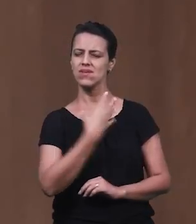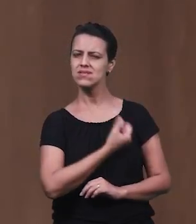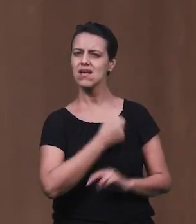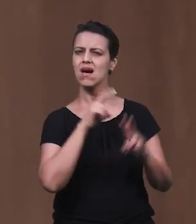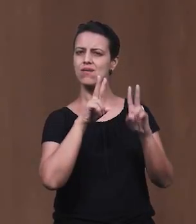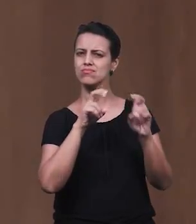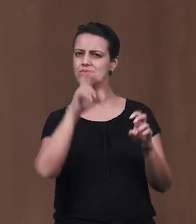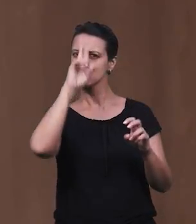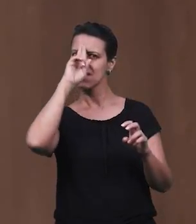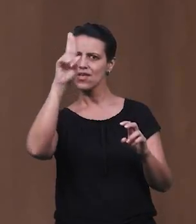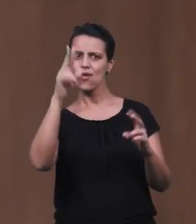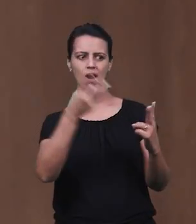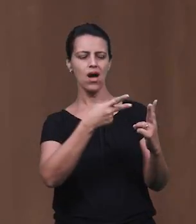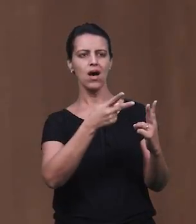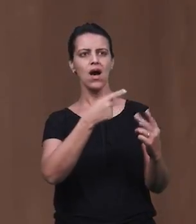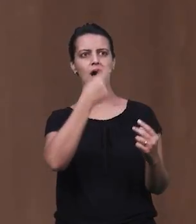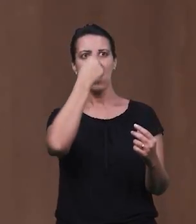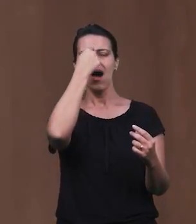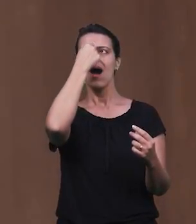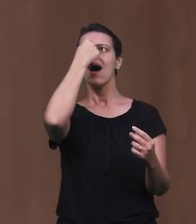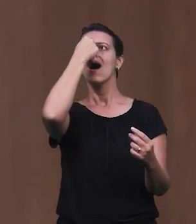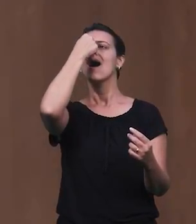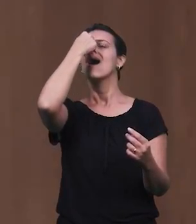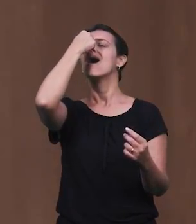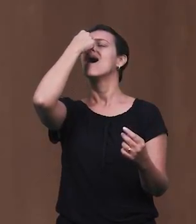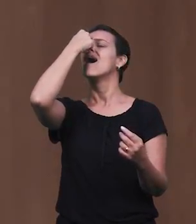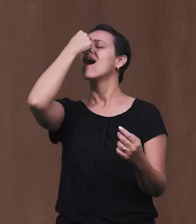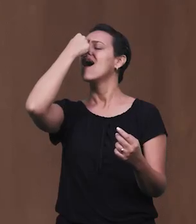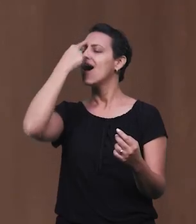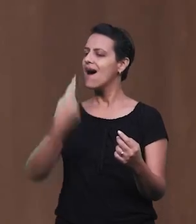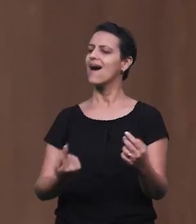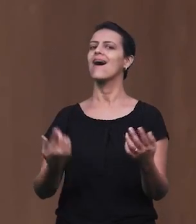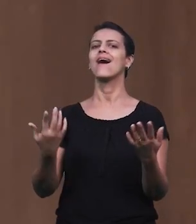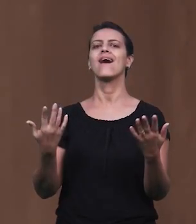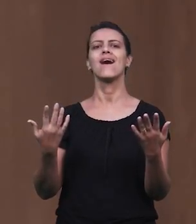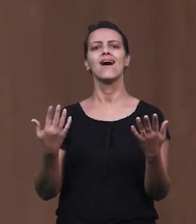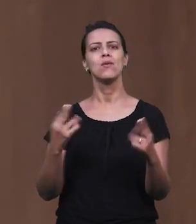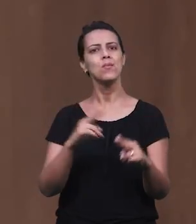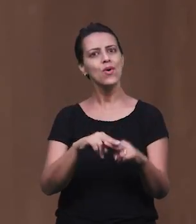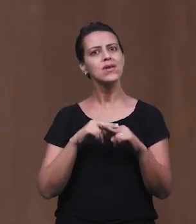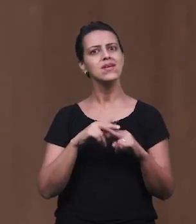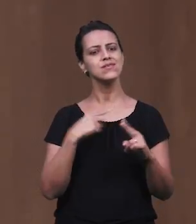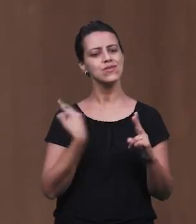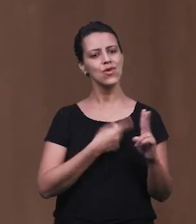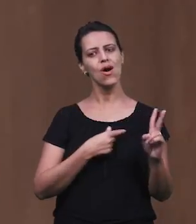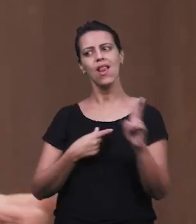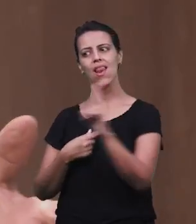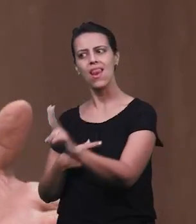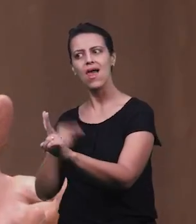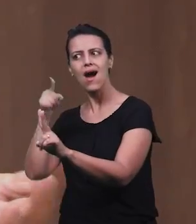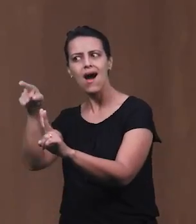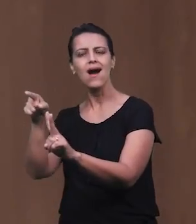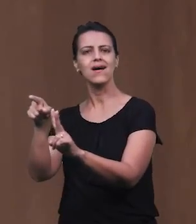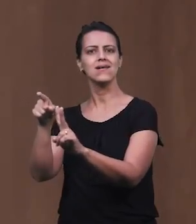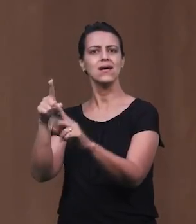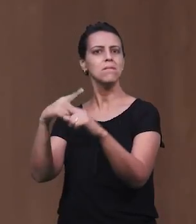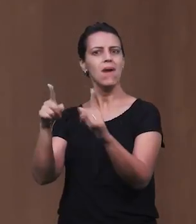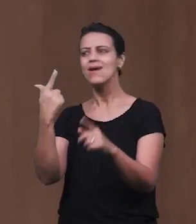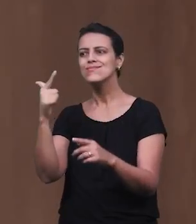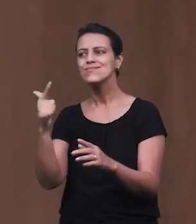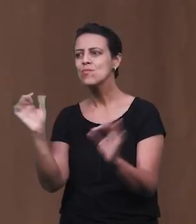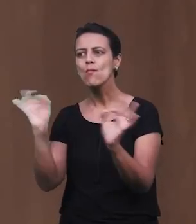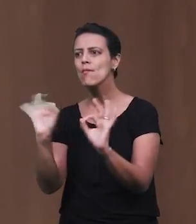tudo, eles ligaram isso aí a esse projeto. Então é por isso que nós fomos lá para buscar uma experiência com Deus. E